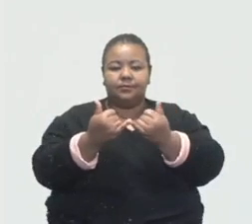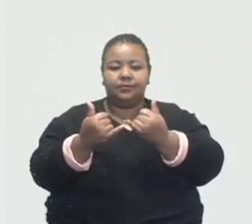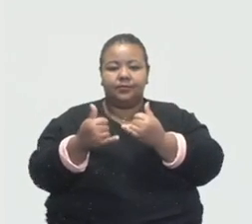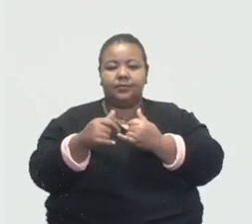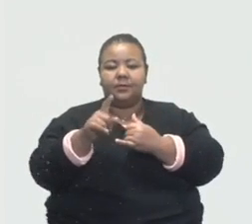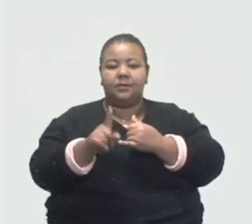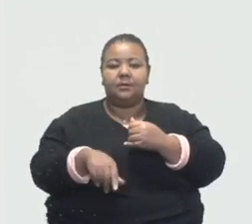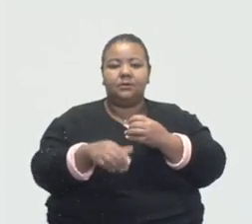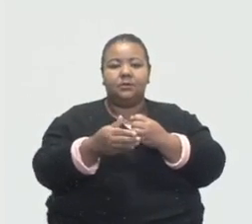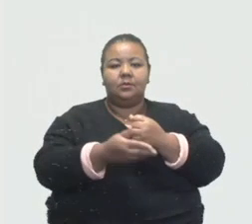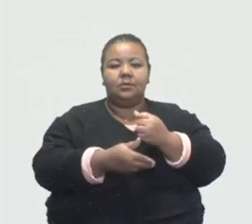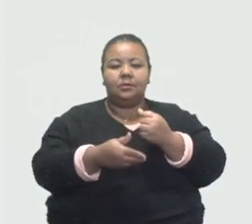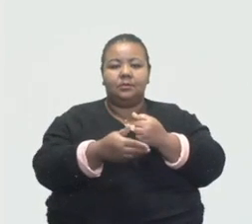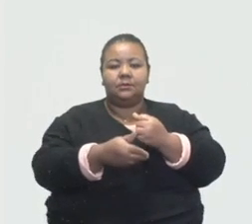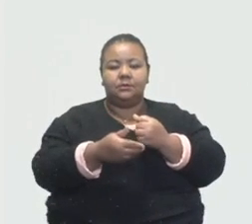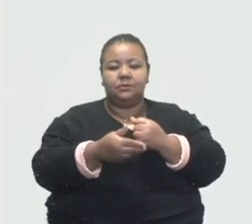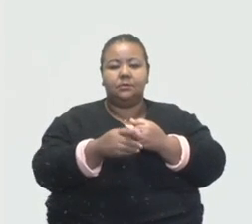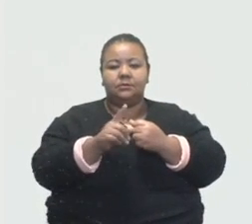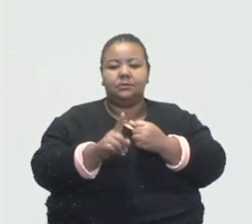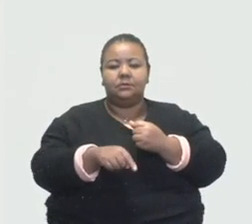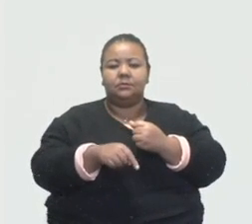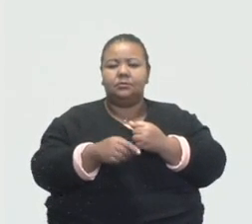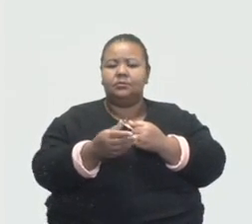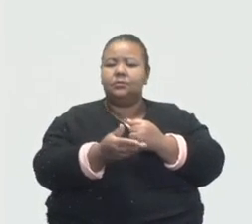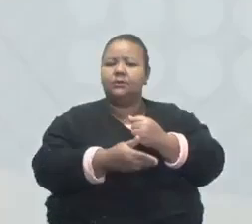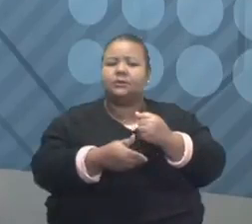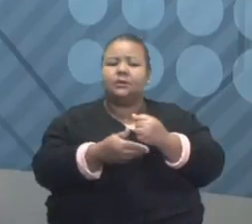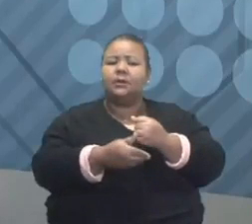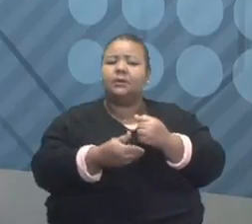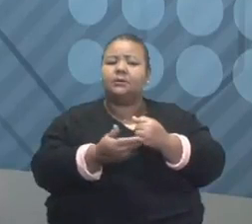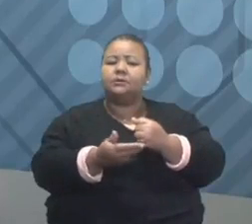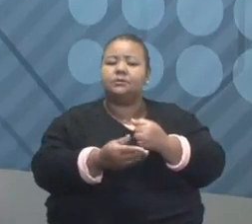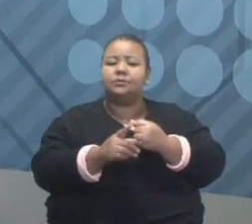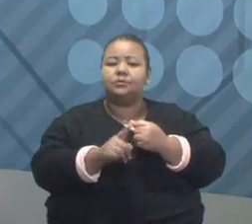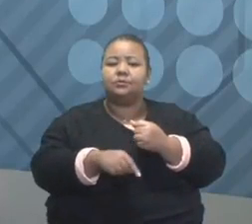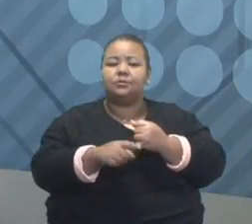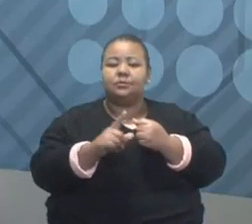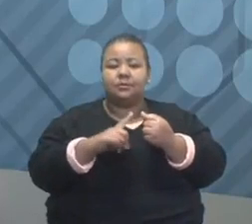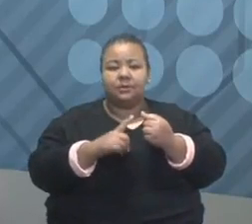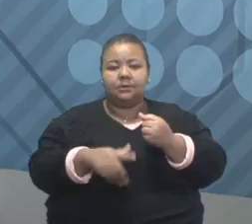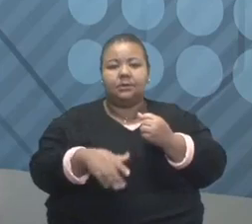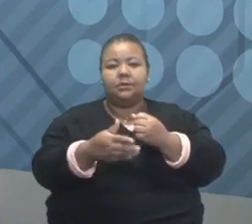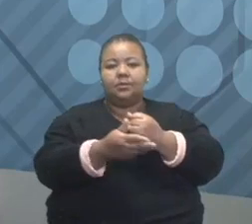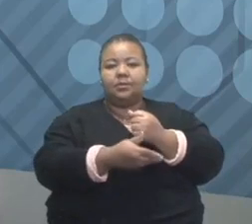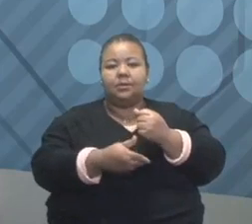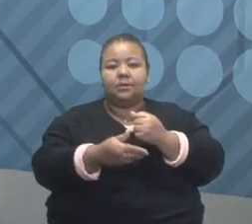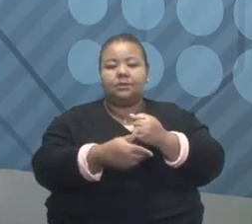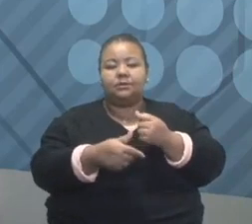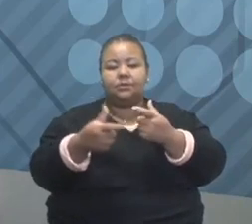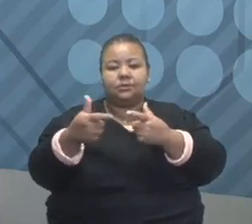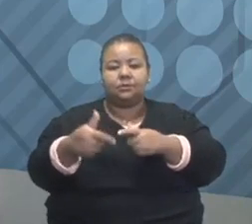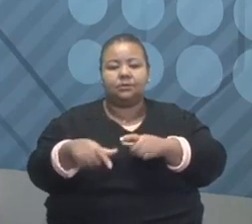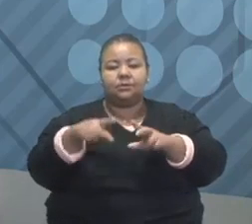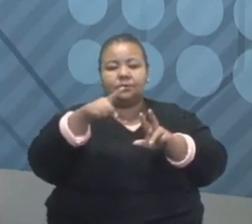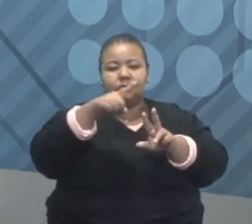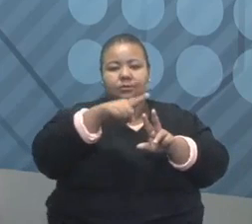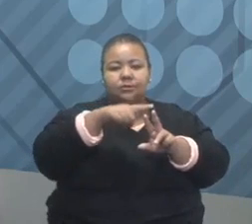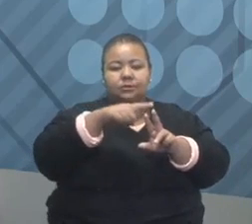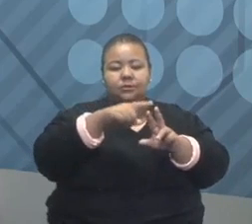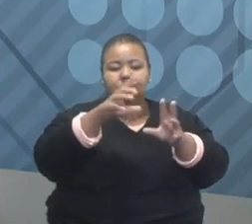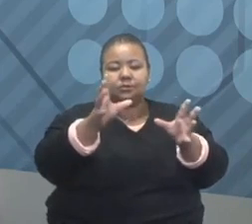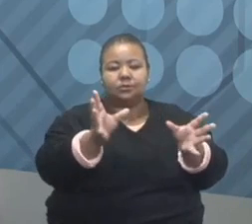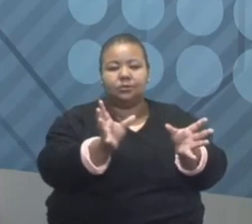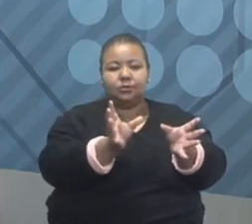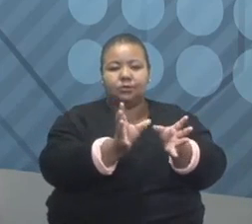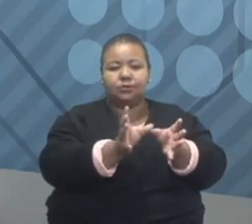base, relembrando, o que é uma base de um espaço vetorial? Para a gente ter uma base de um espaço vetorial, o nosso conjunto